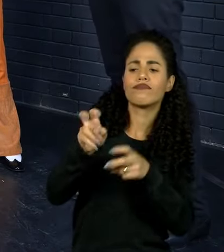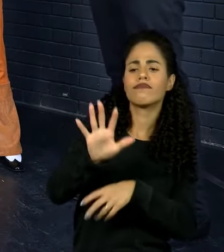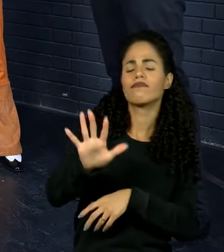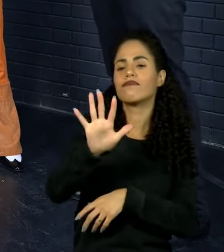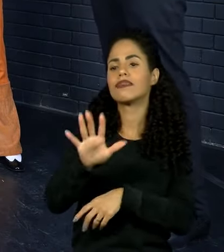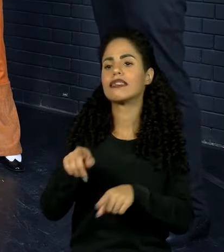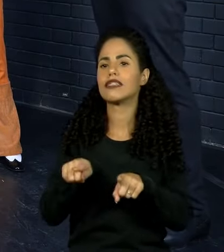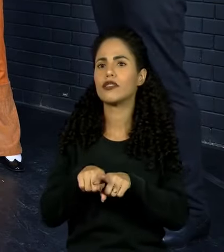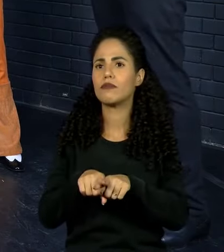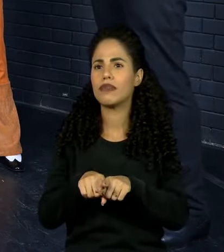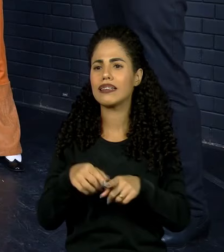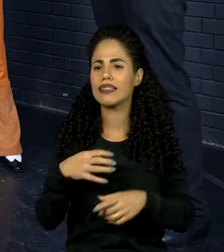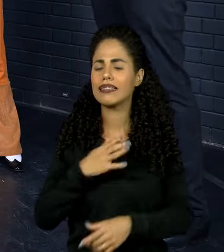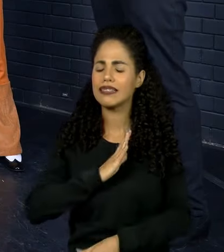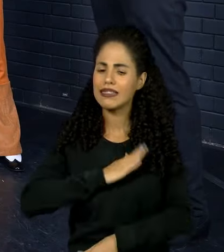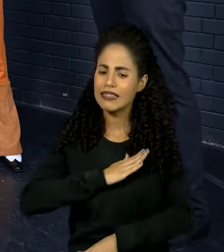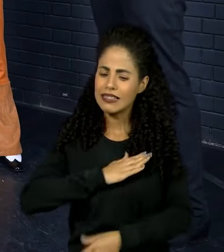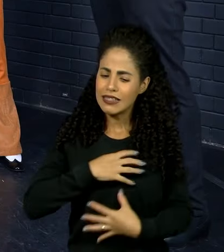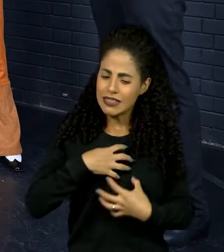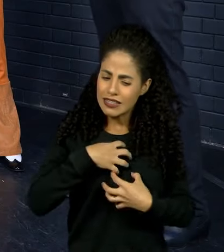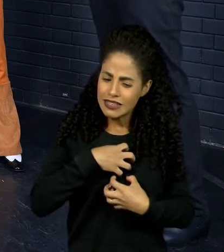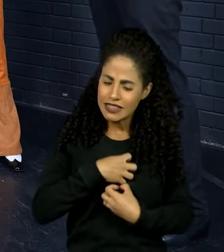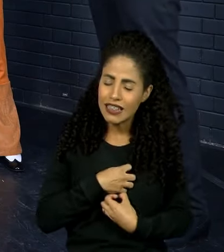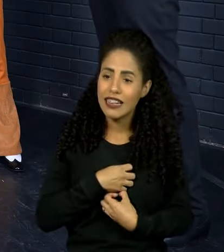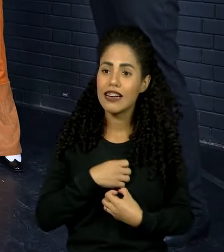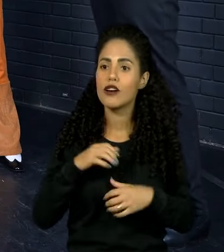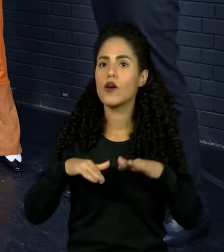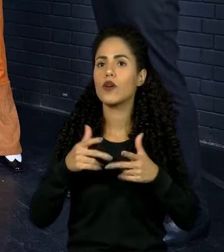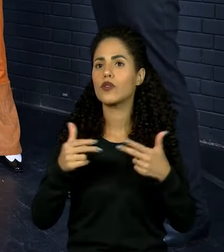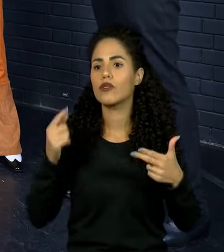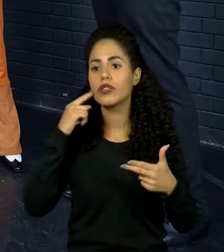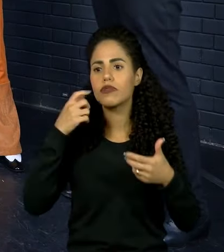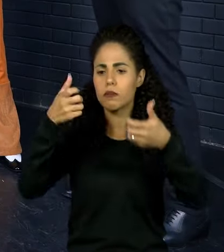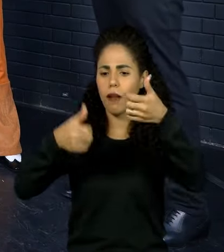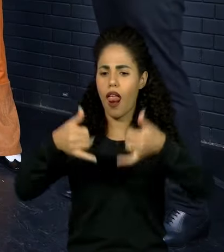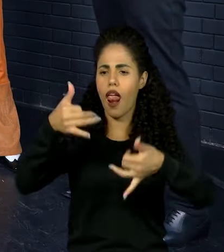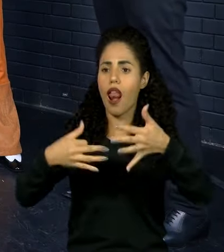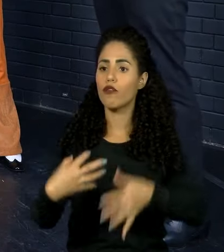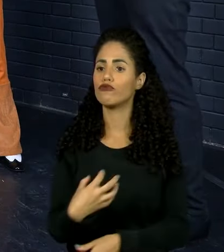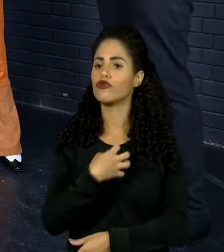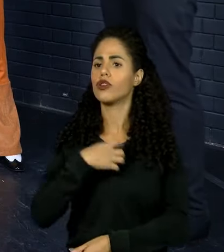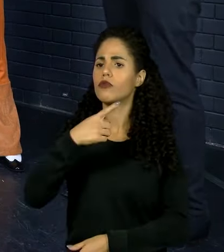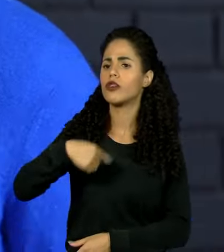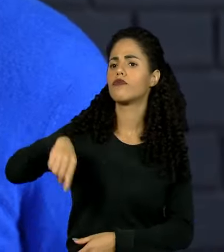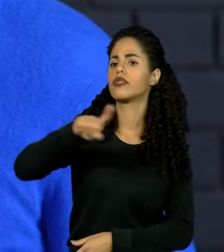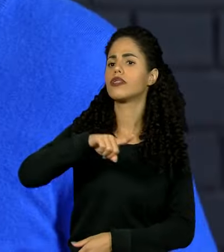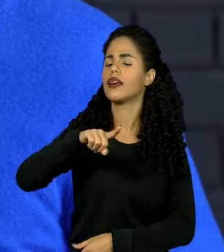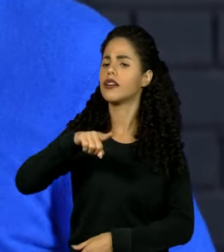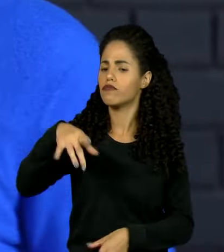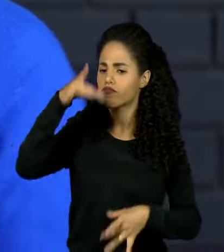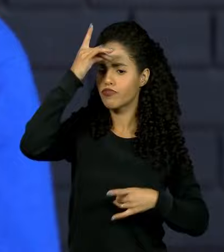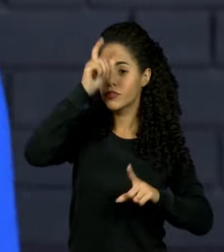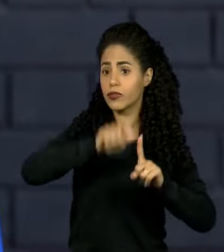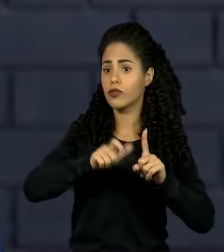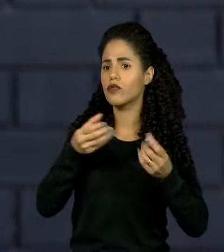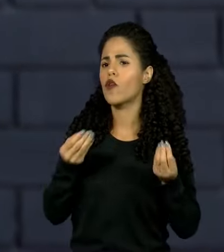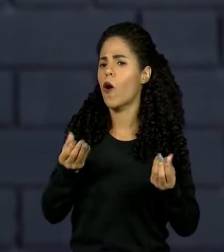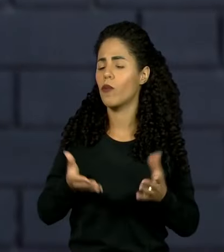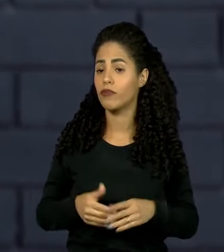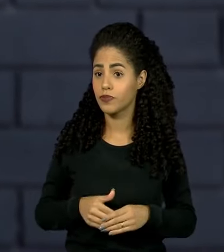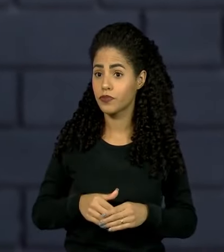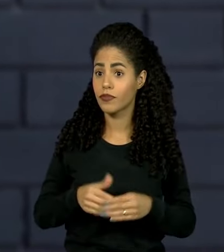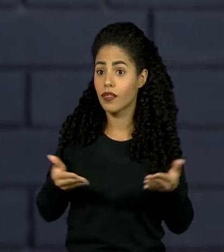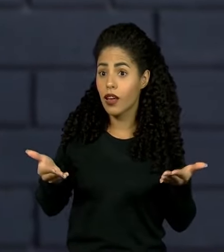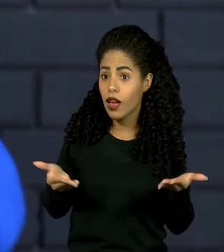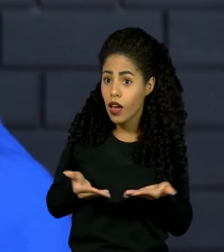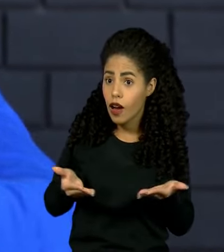ficam com uma dor aqui no peito por aquilo que vocês dizem e pela maneira com que vocês dizem Então eu queria que nesse